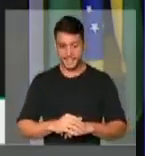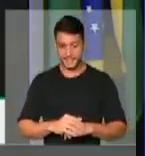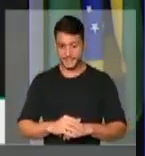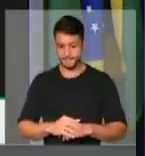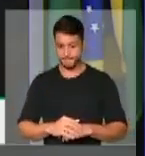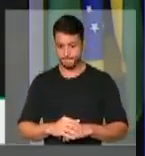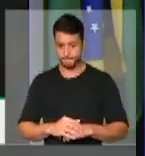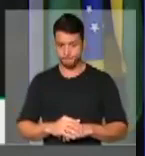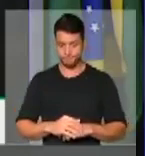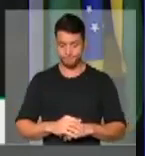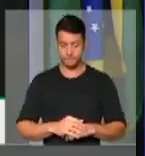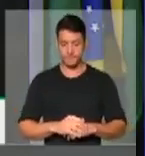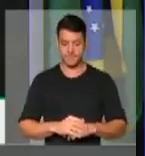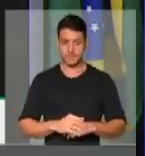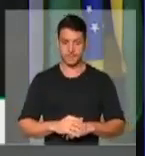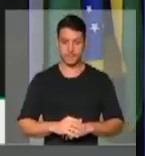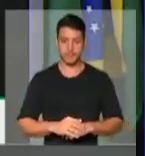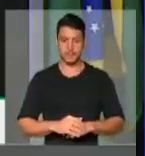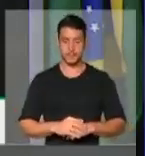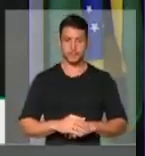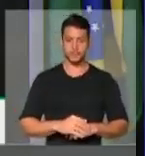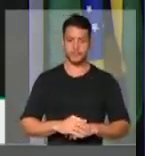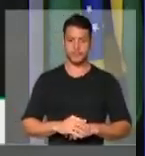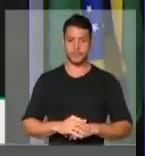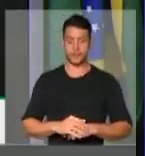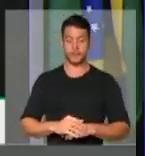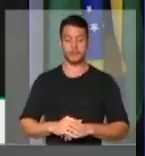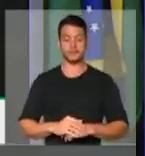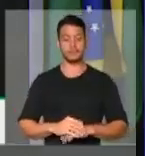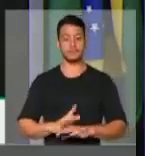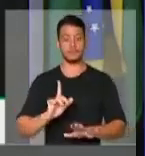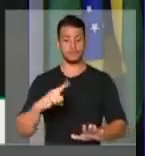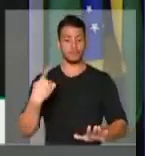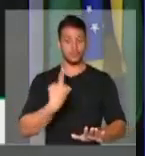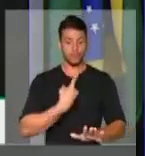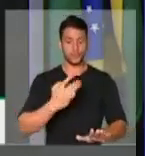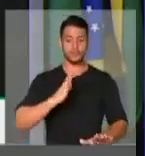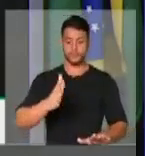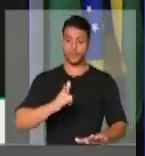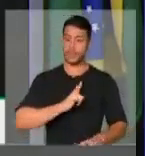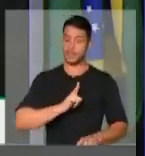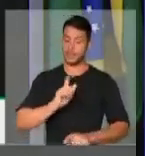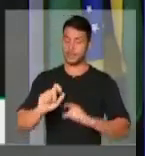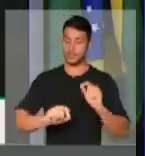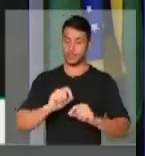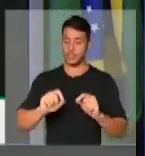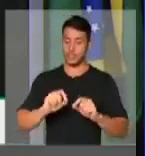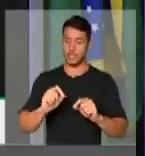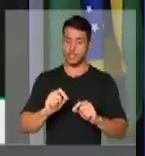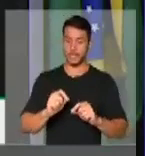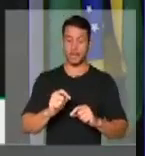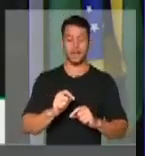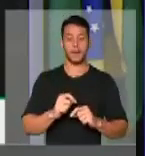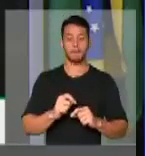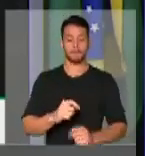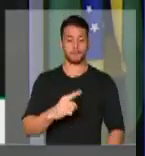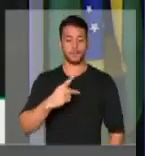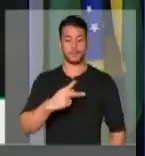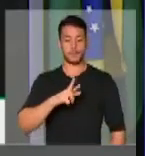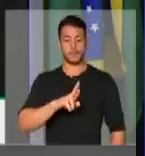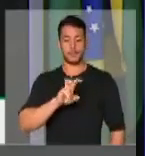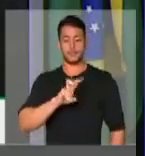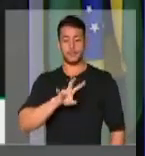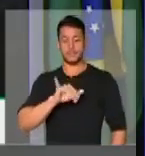Tendo como pauta prioritária de sua agenda a reforma da Previdência, o governo ainda não conseguiu